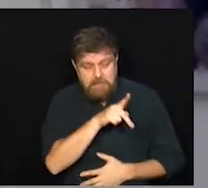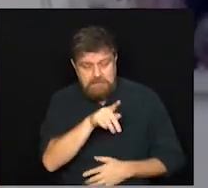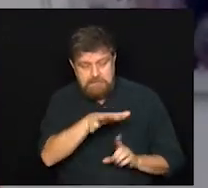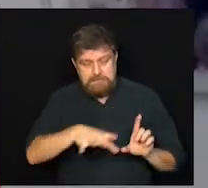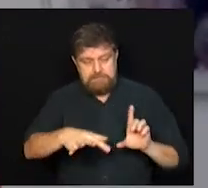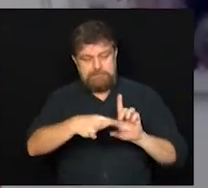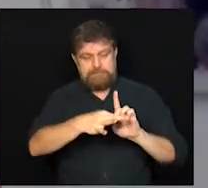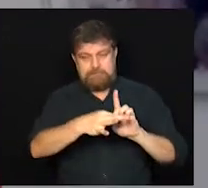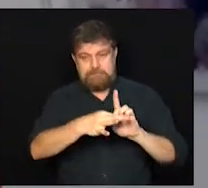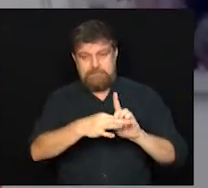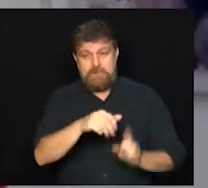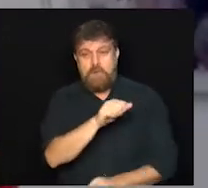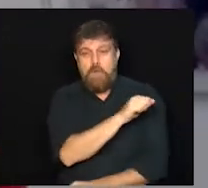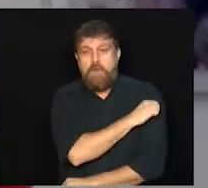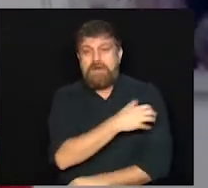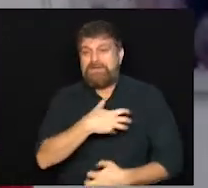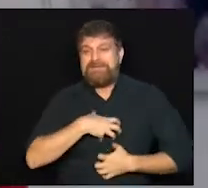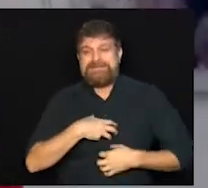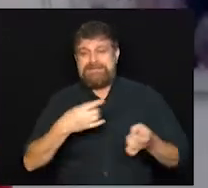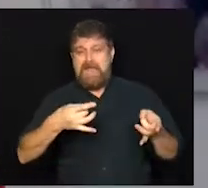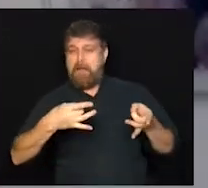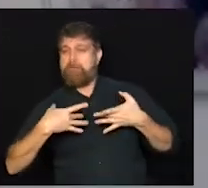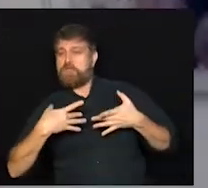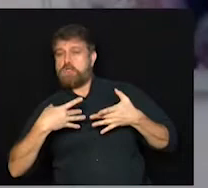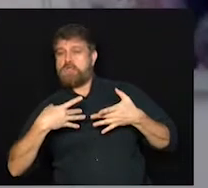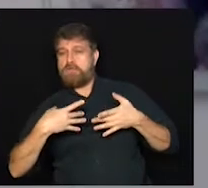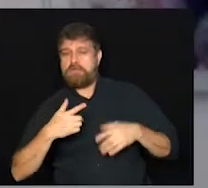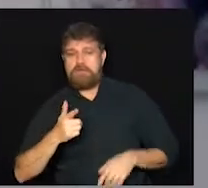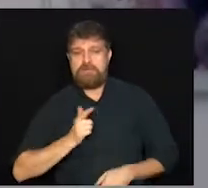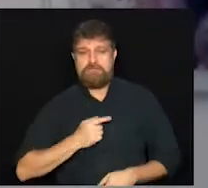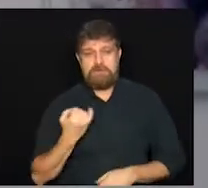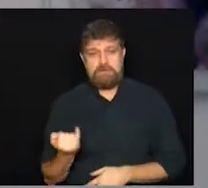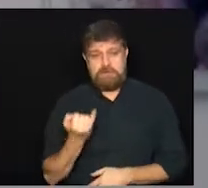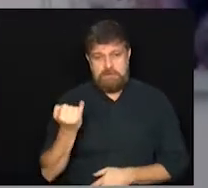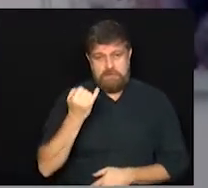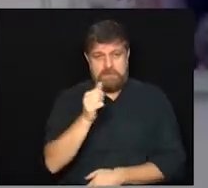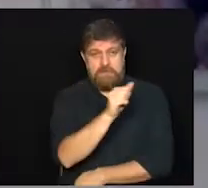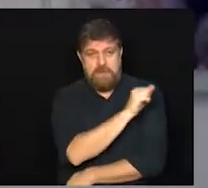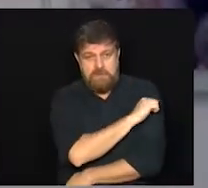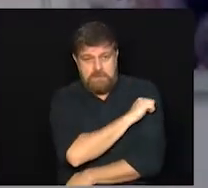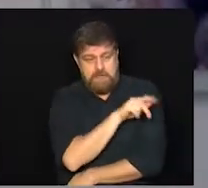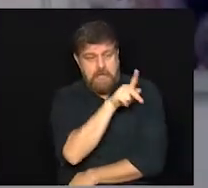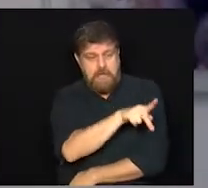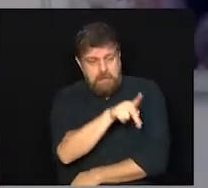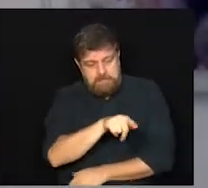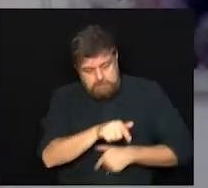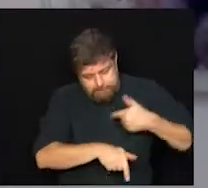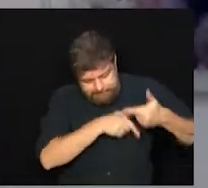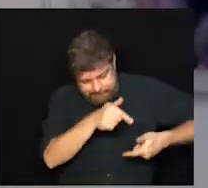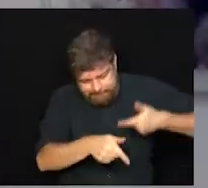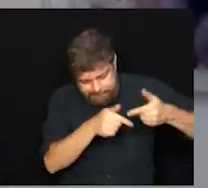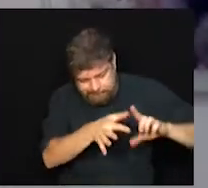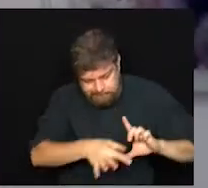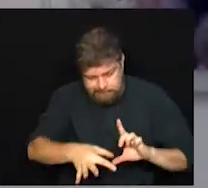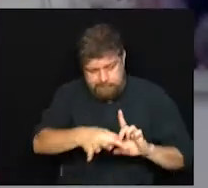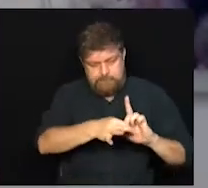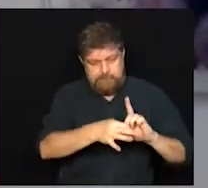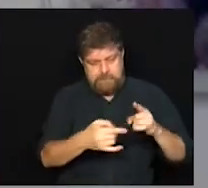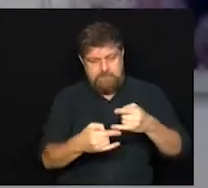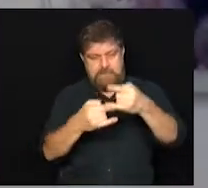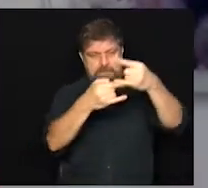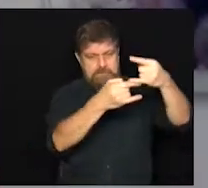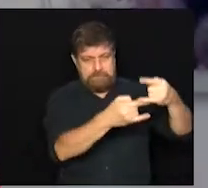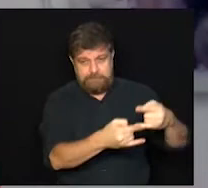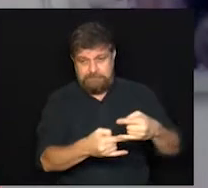abandono. Isso foi muito importante para que nossos alunos continuassem, nossos professores continuassem, professores